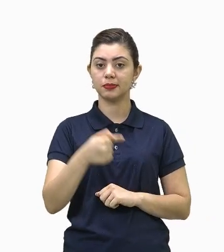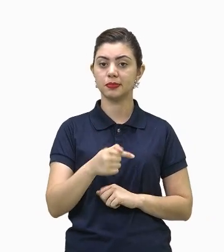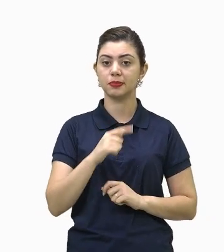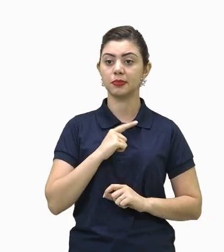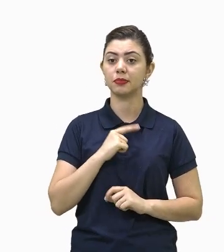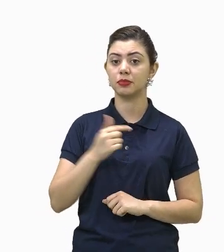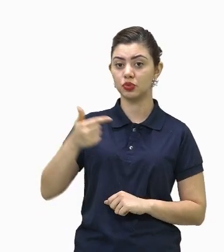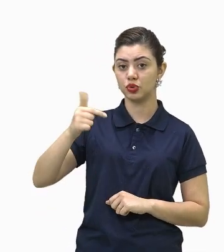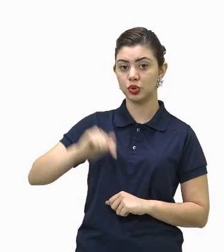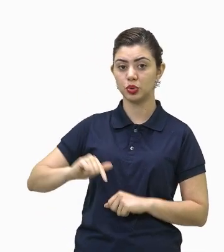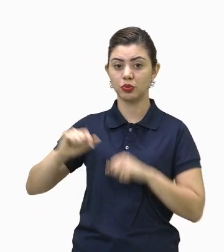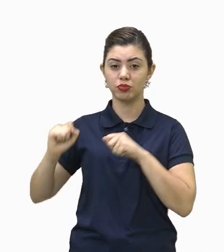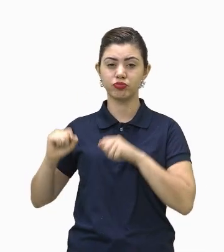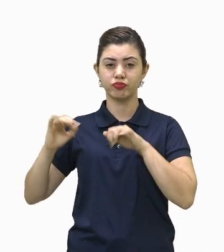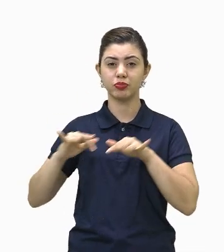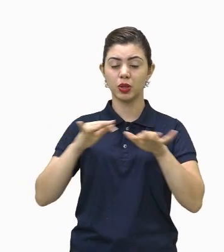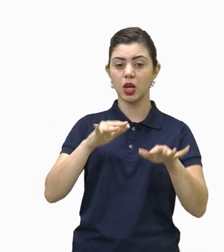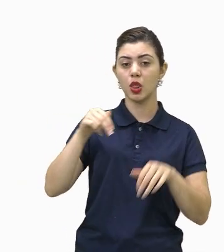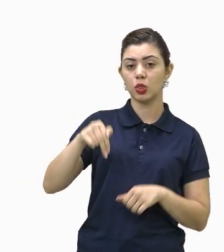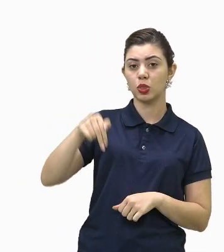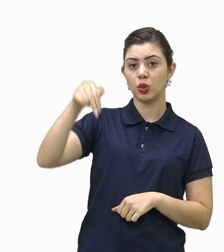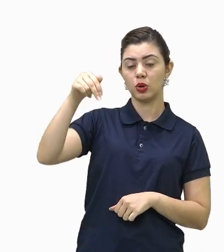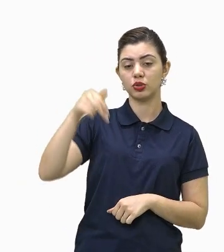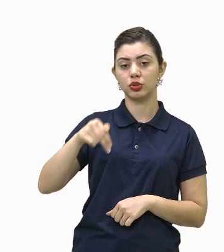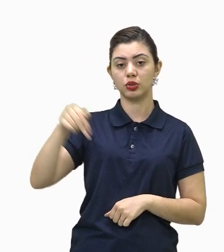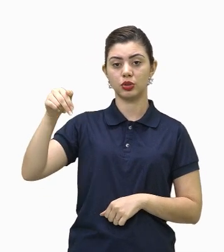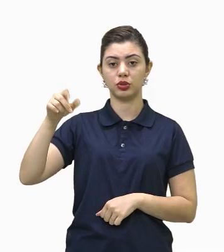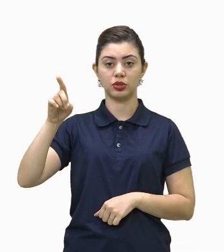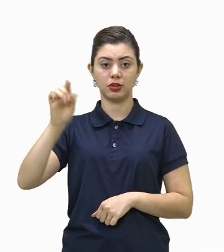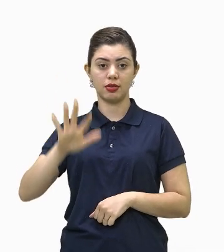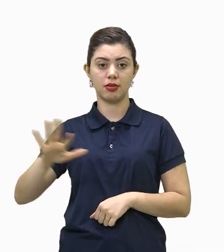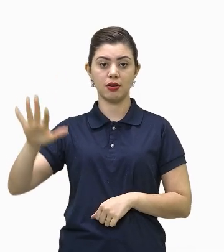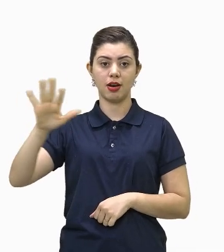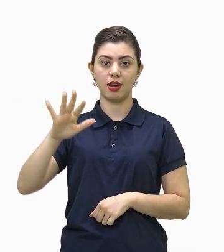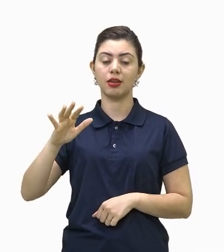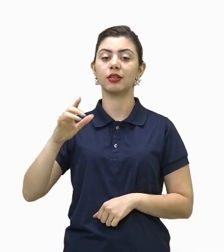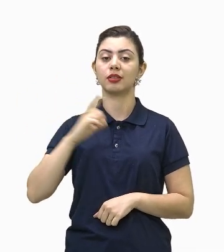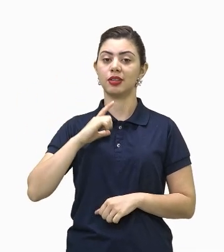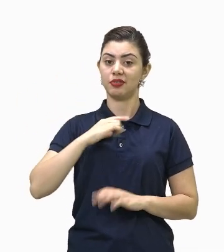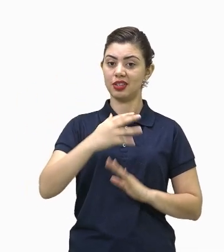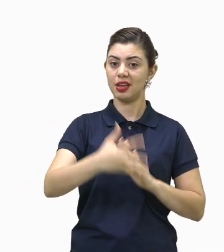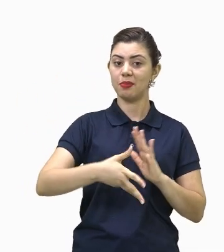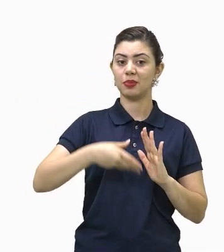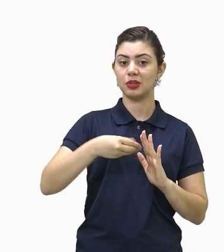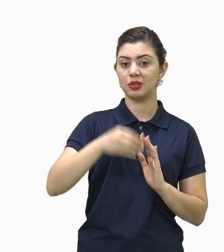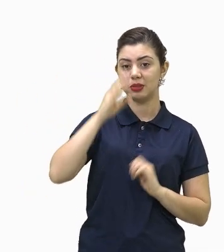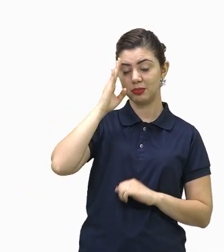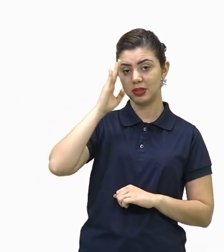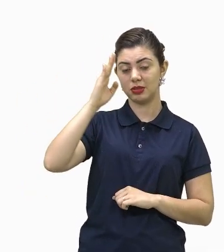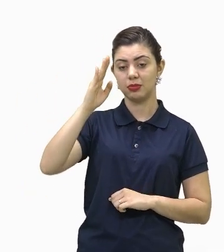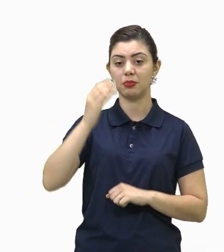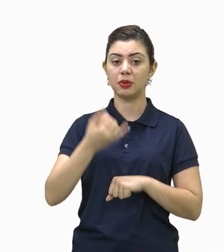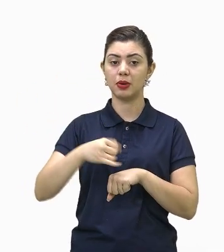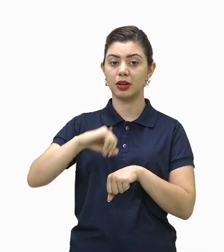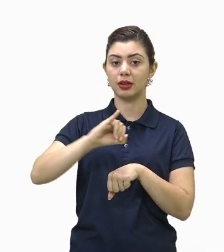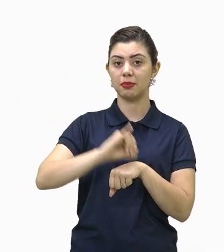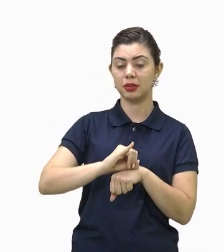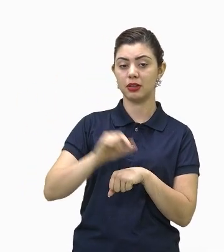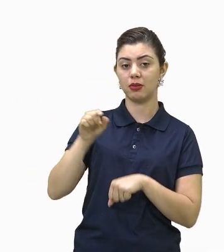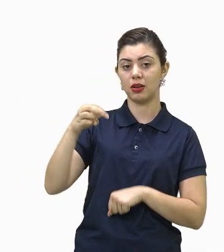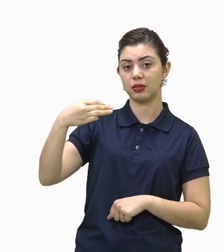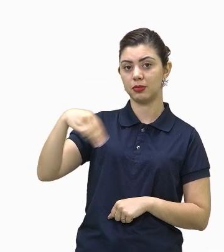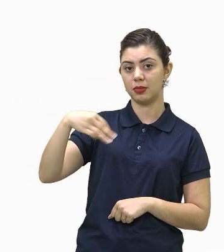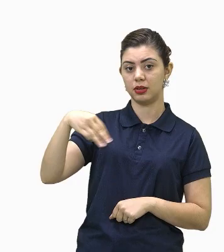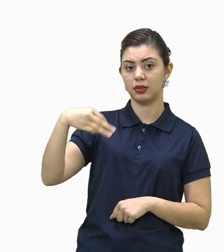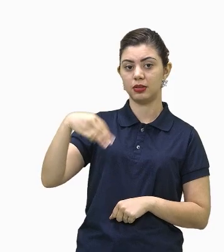nova invasão nas regiões norte e nordeste se estendeu até a região amazônica e principalmente a capitania do Maranhão.